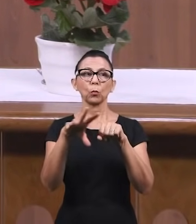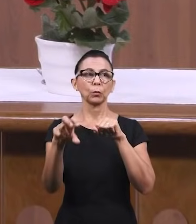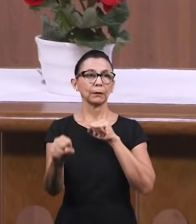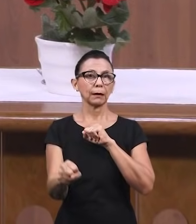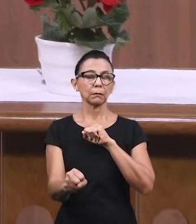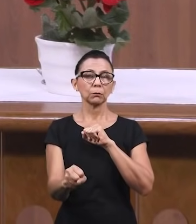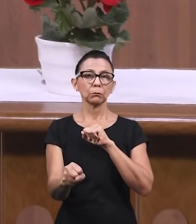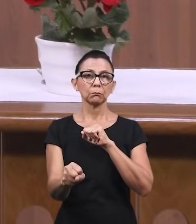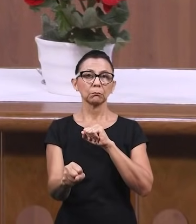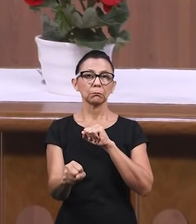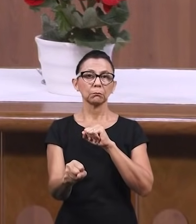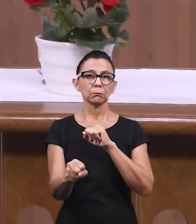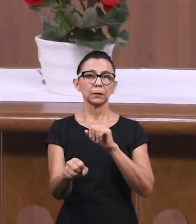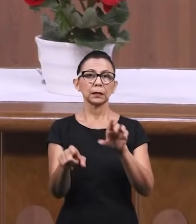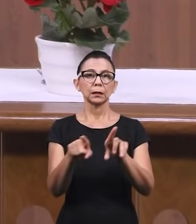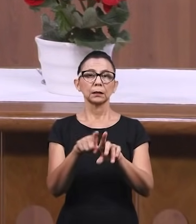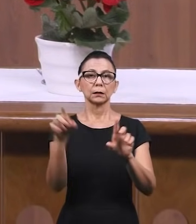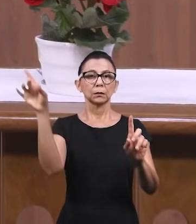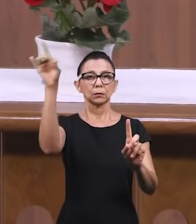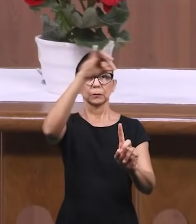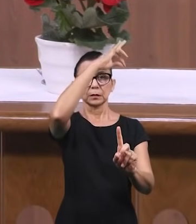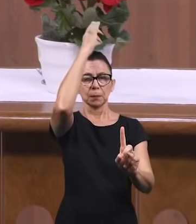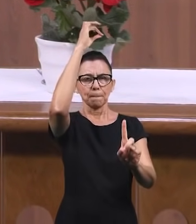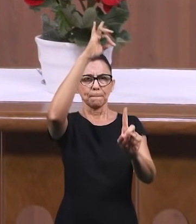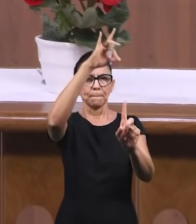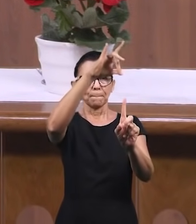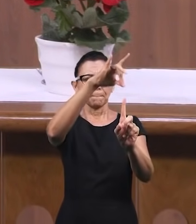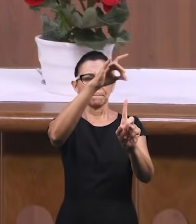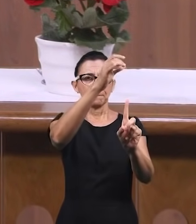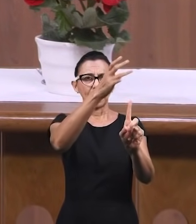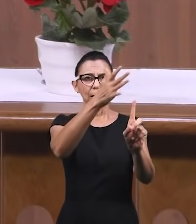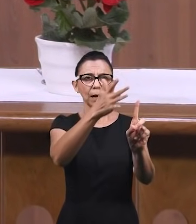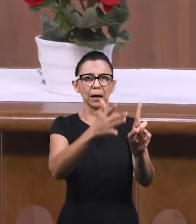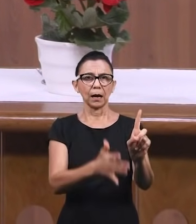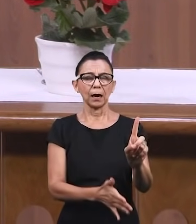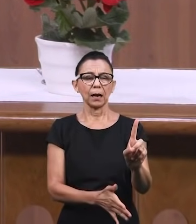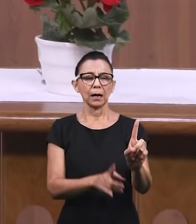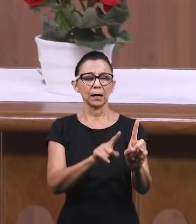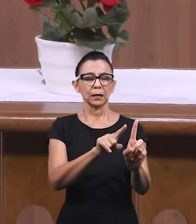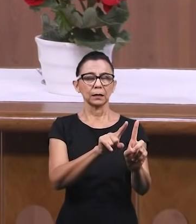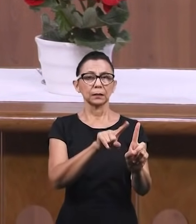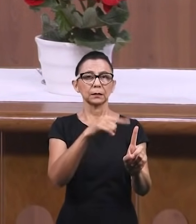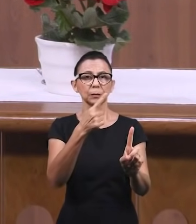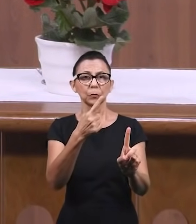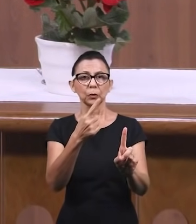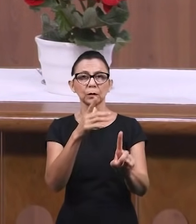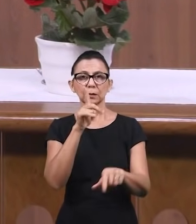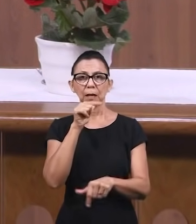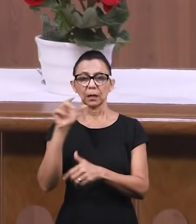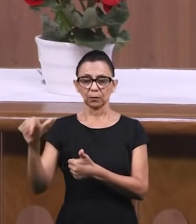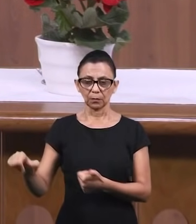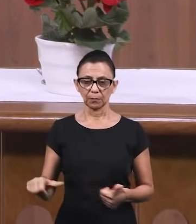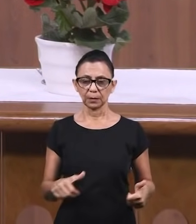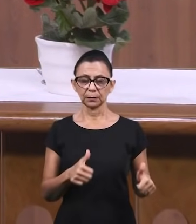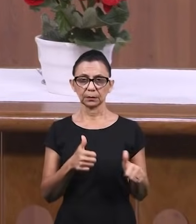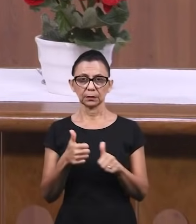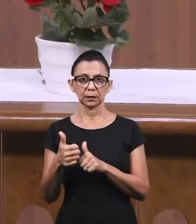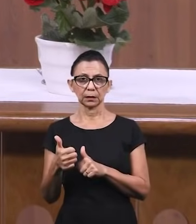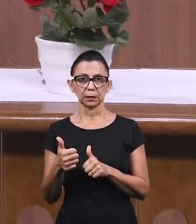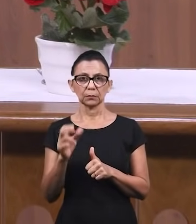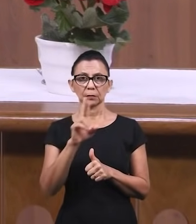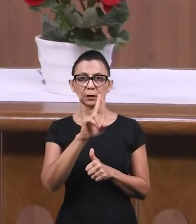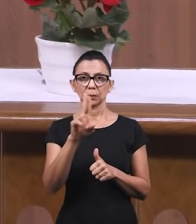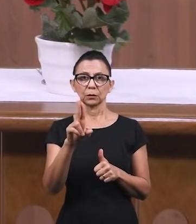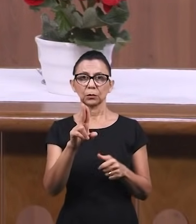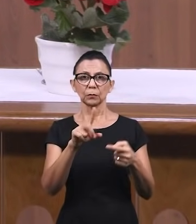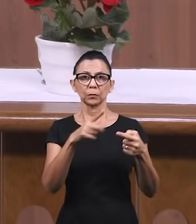e levantando-se dali, foi batizado nas águas, em nome do Pai, do Filho e